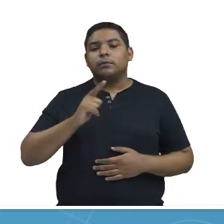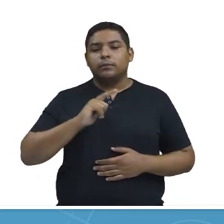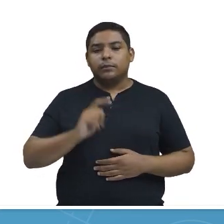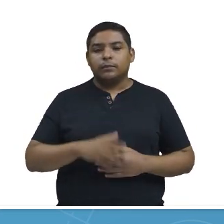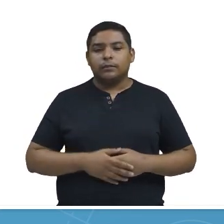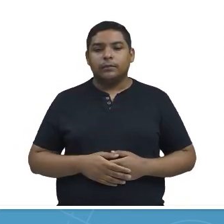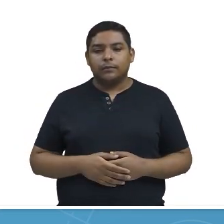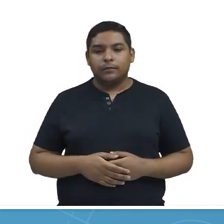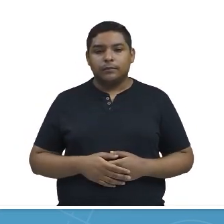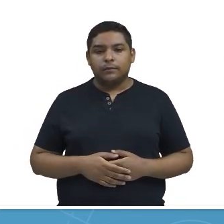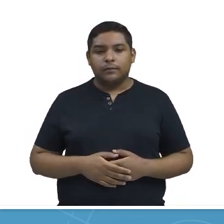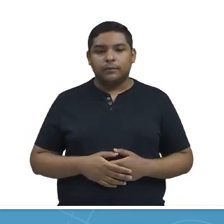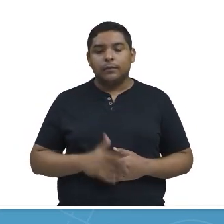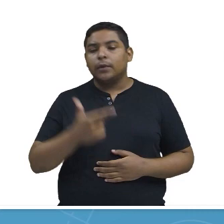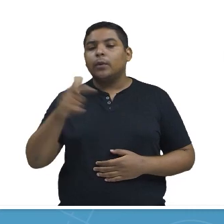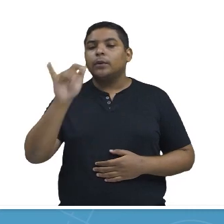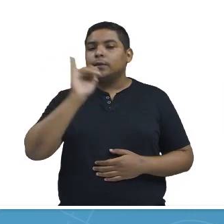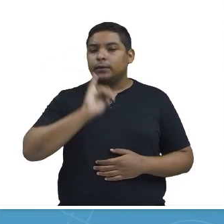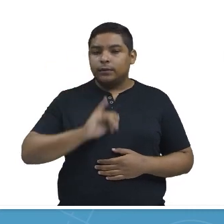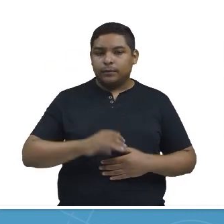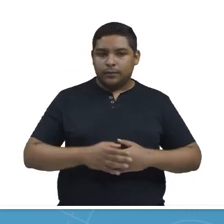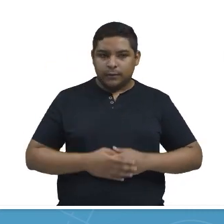bem? Vamos ver mais um outro exemplo.